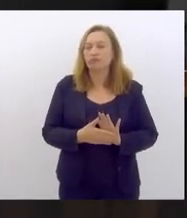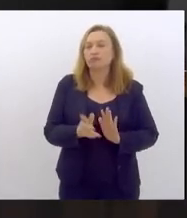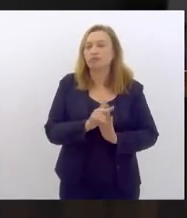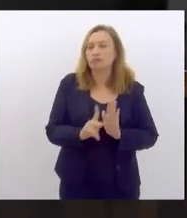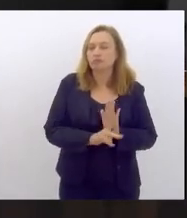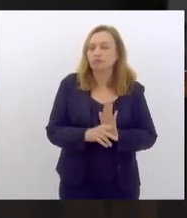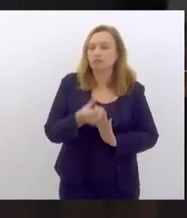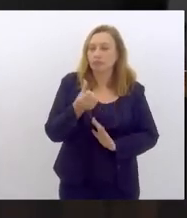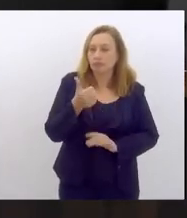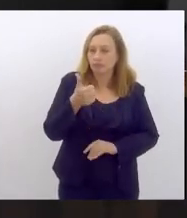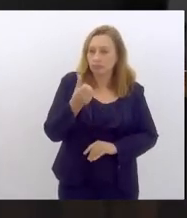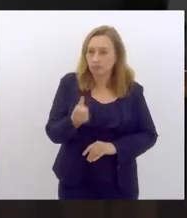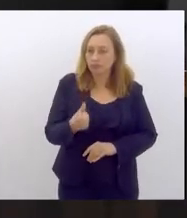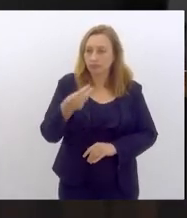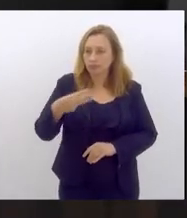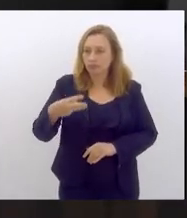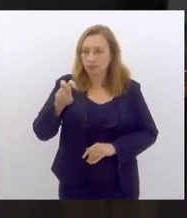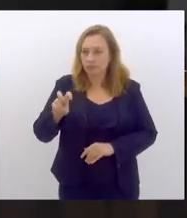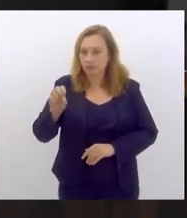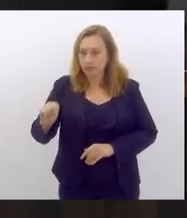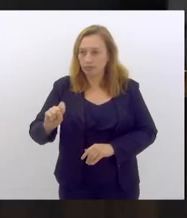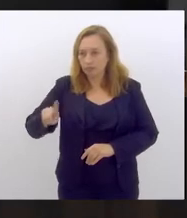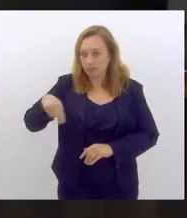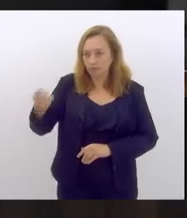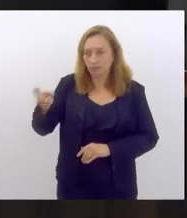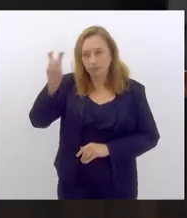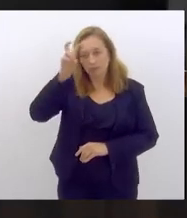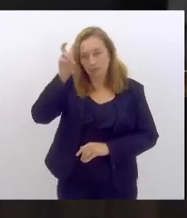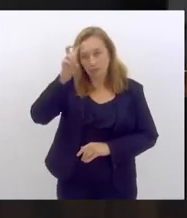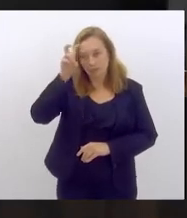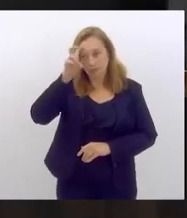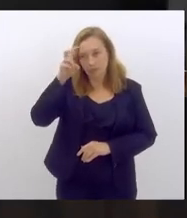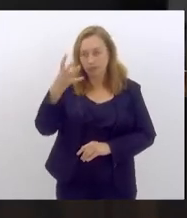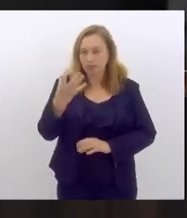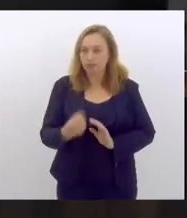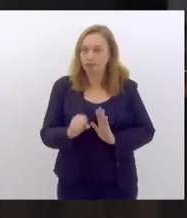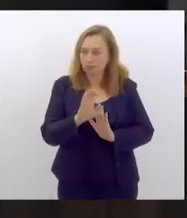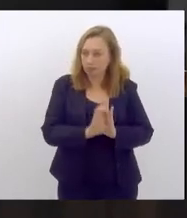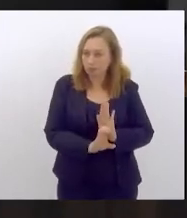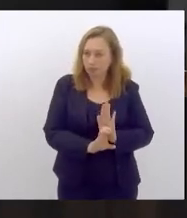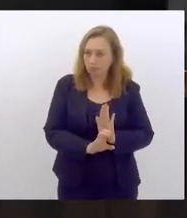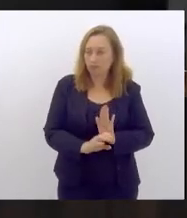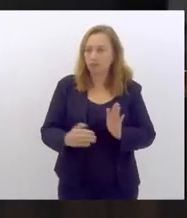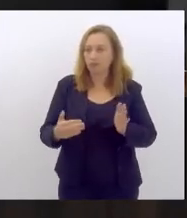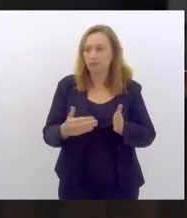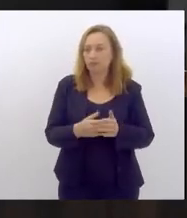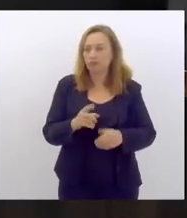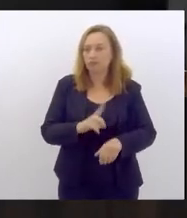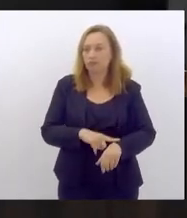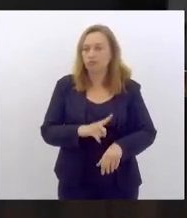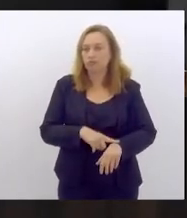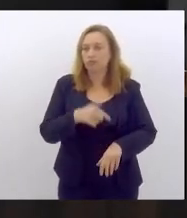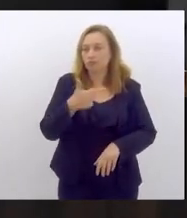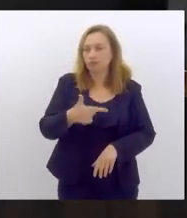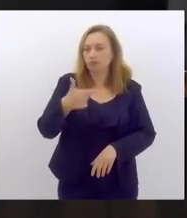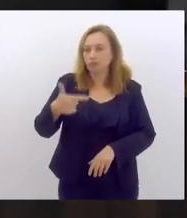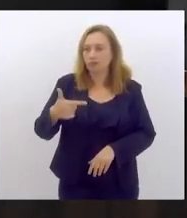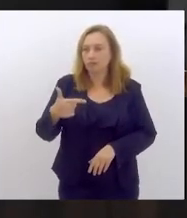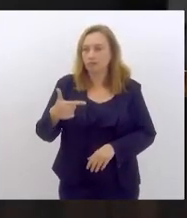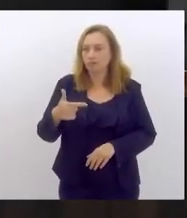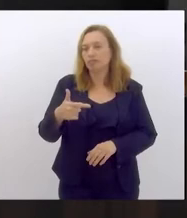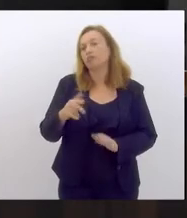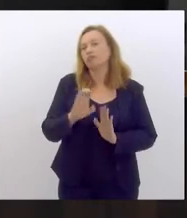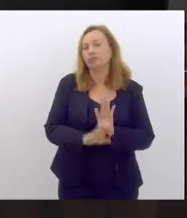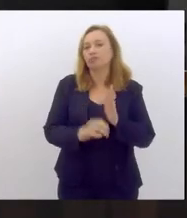de lei 6358, ficará até a próxima quinta-feira para recebimento de emendas. Até o momento, 22 emendas